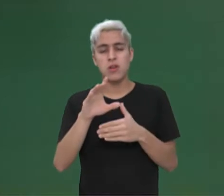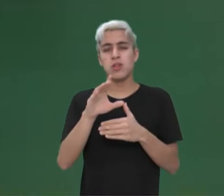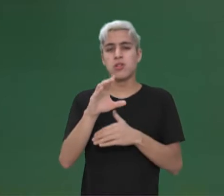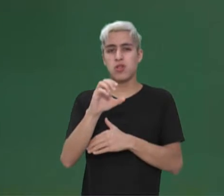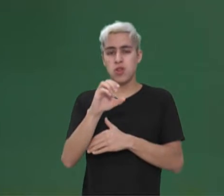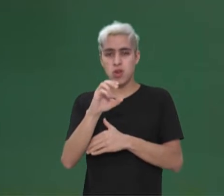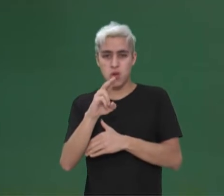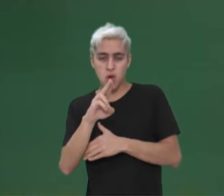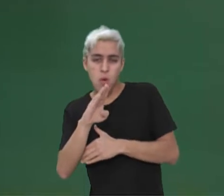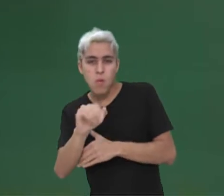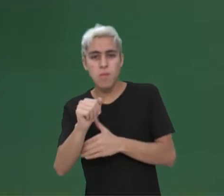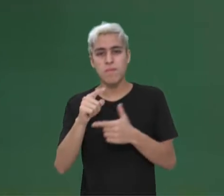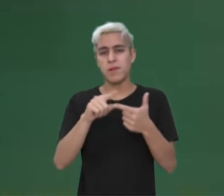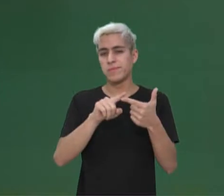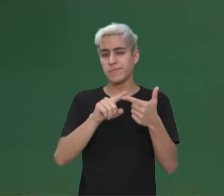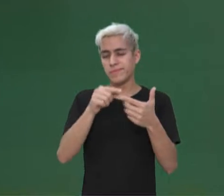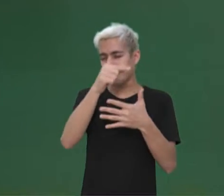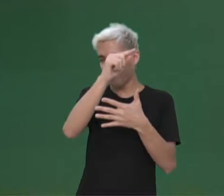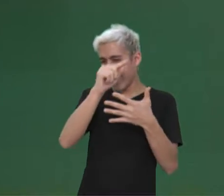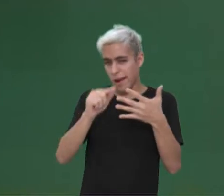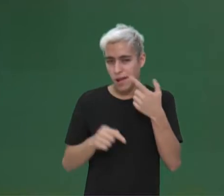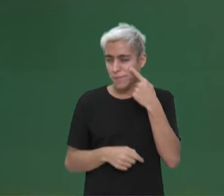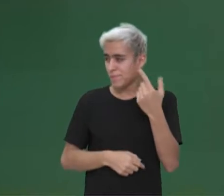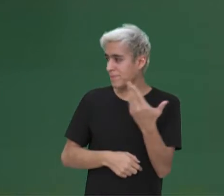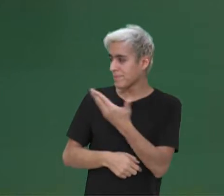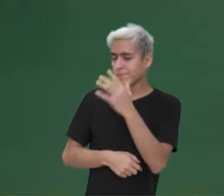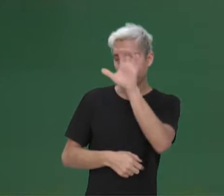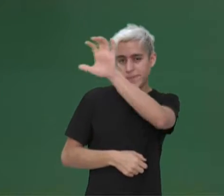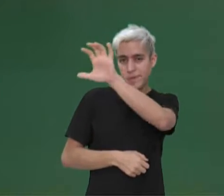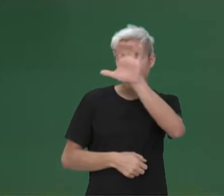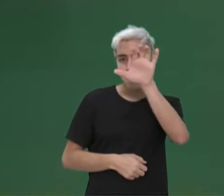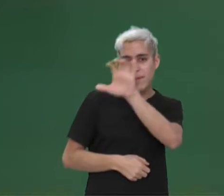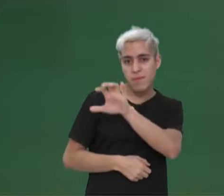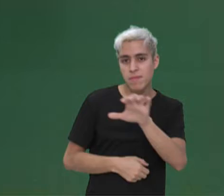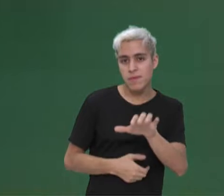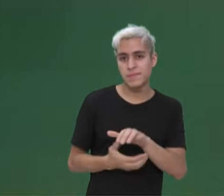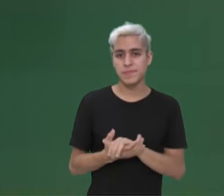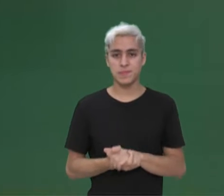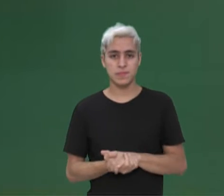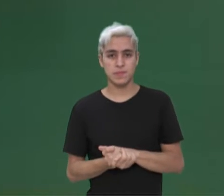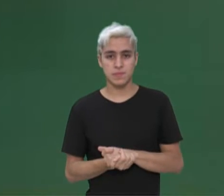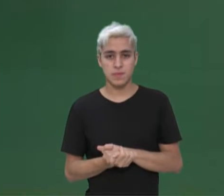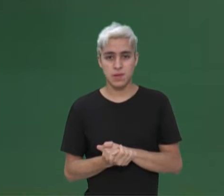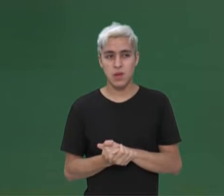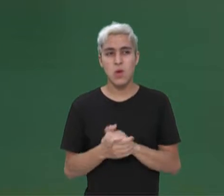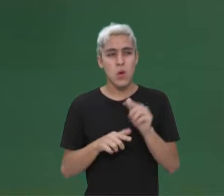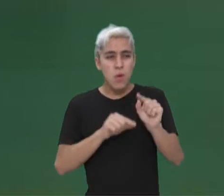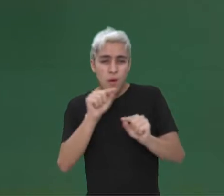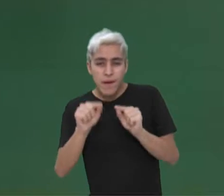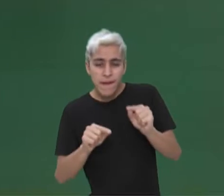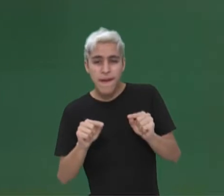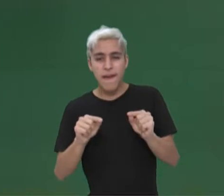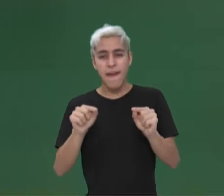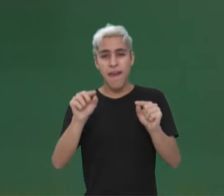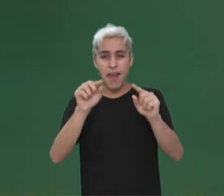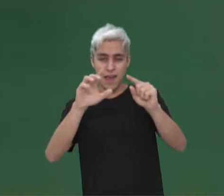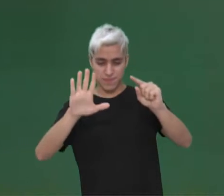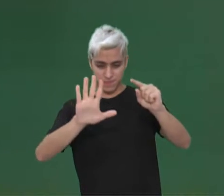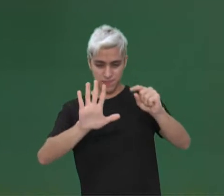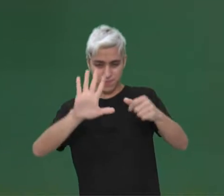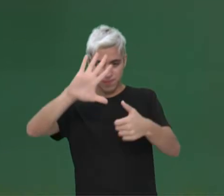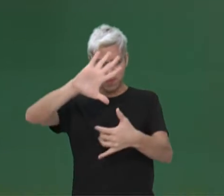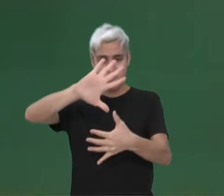da Guatemala, Capitania Geral da Venezuela e a Capitania Geral do Chile. Eram áreas de